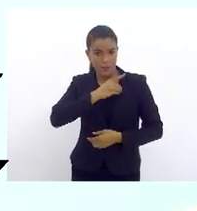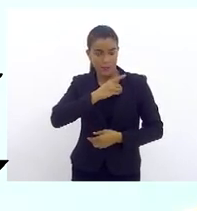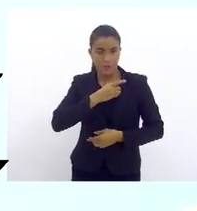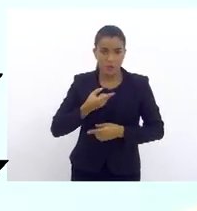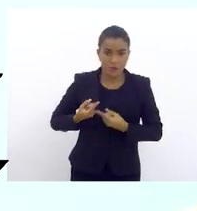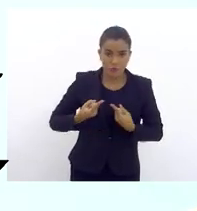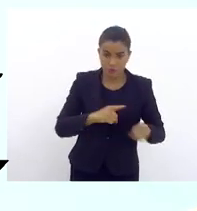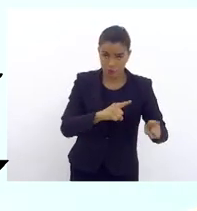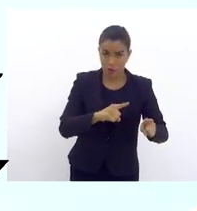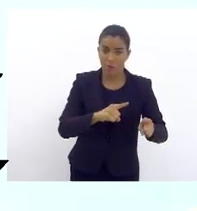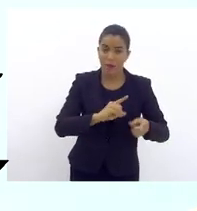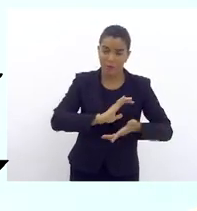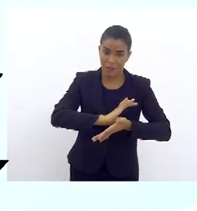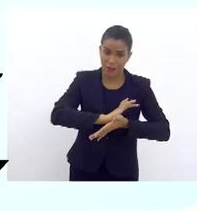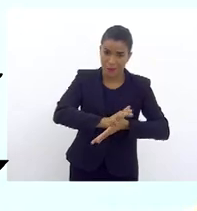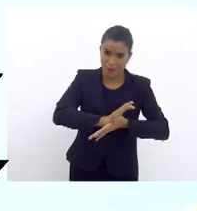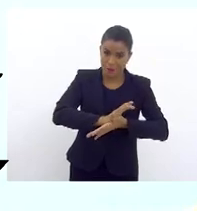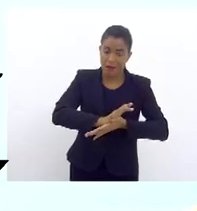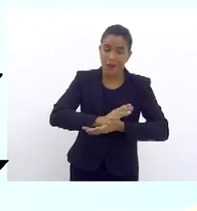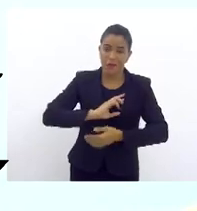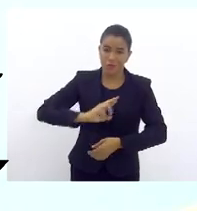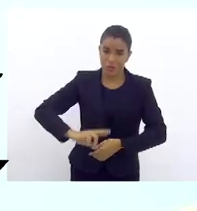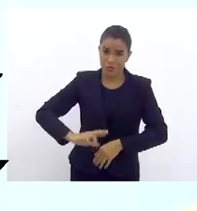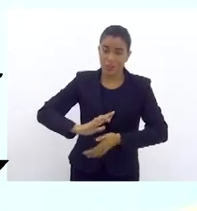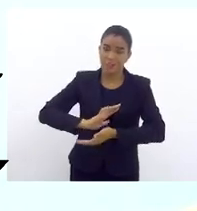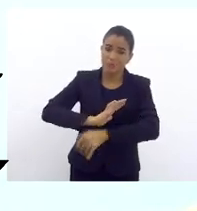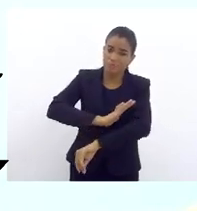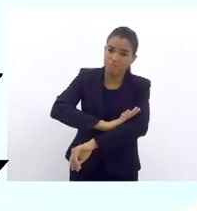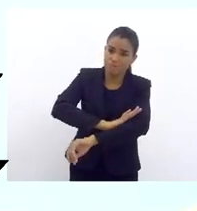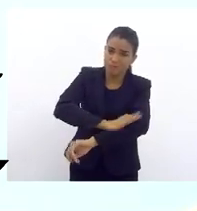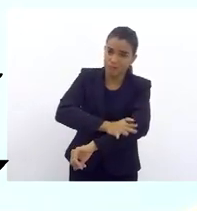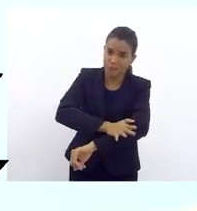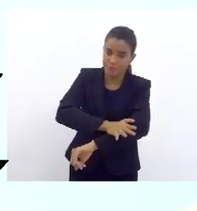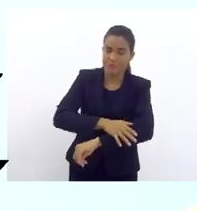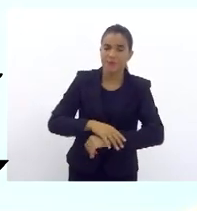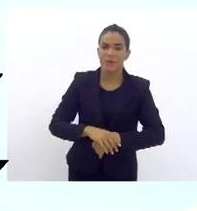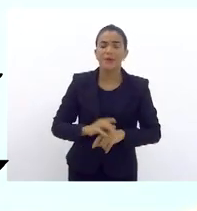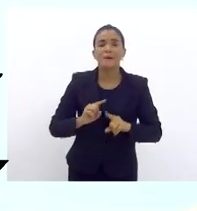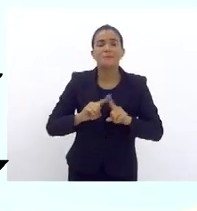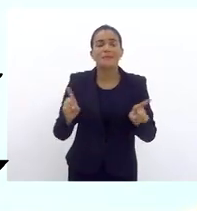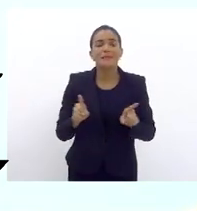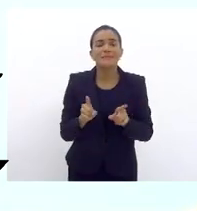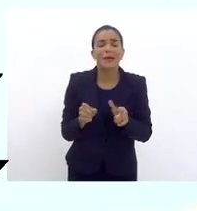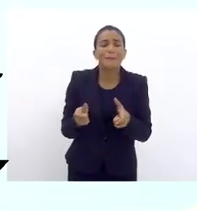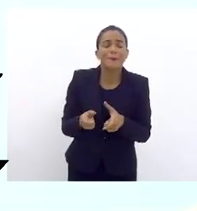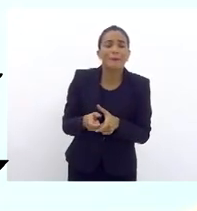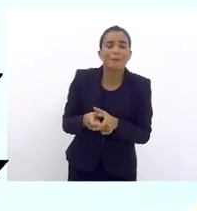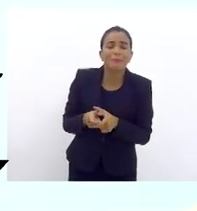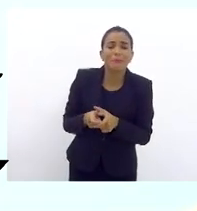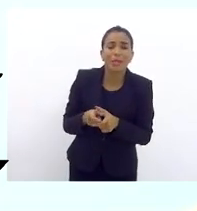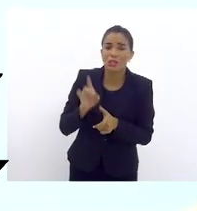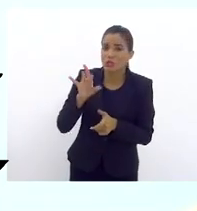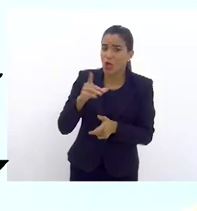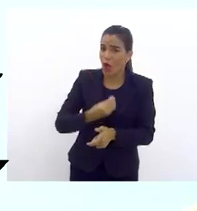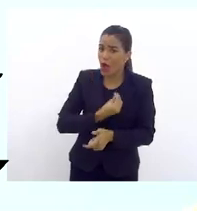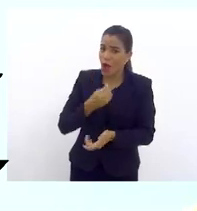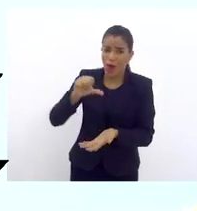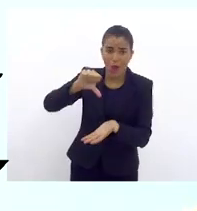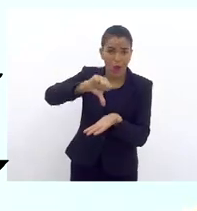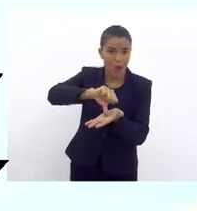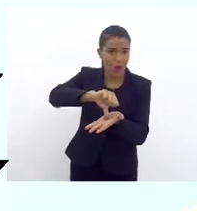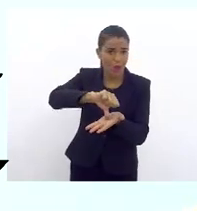a intolerância e ao racismo só que ela é pequena e tá só na capital então nós